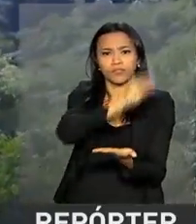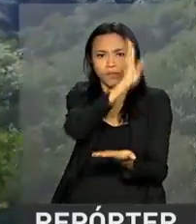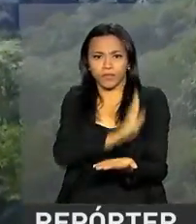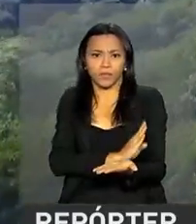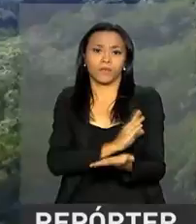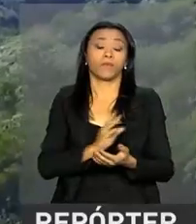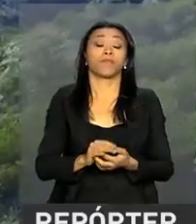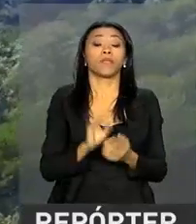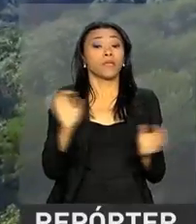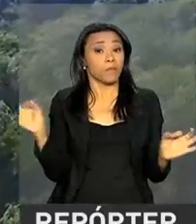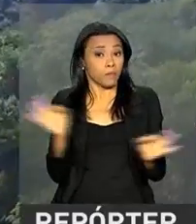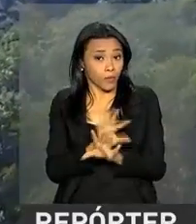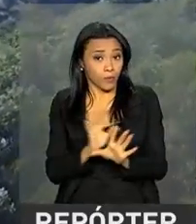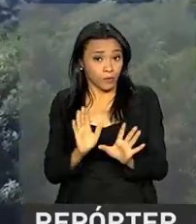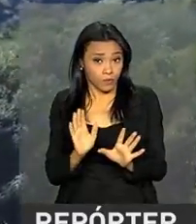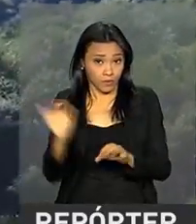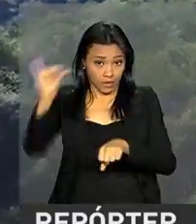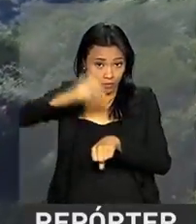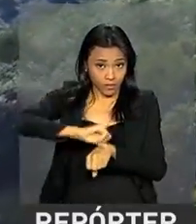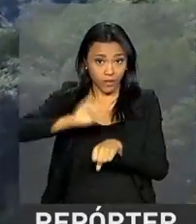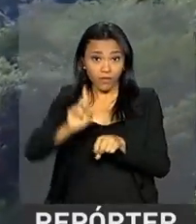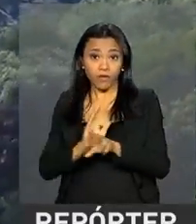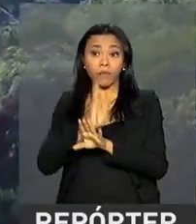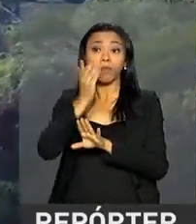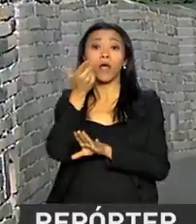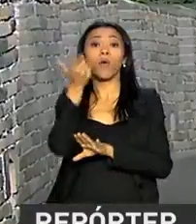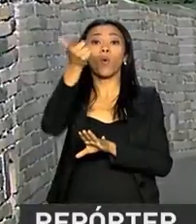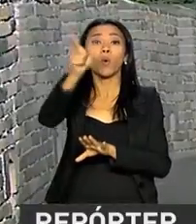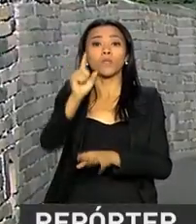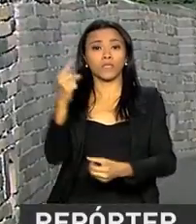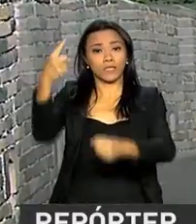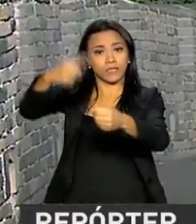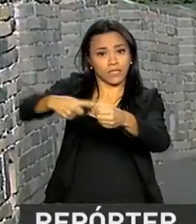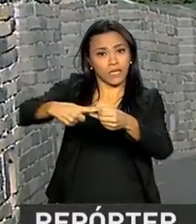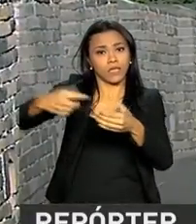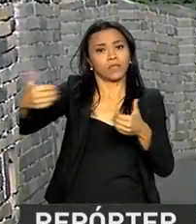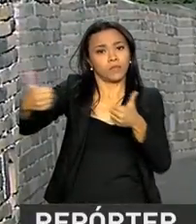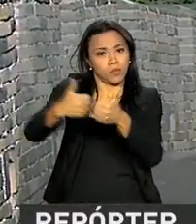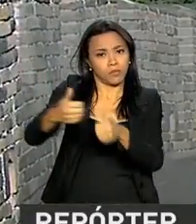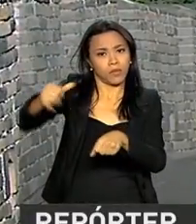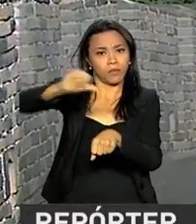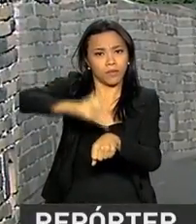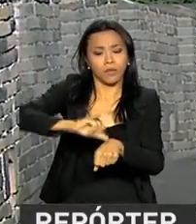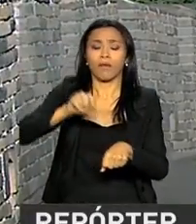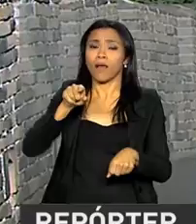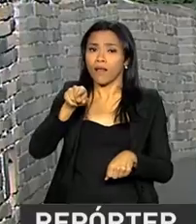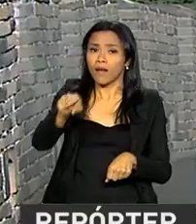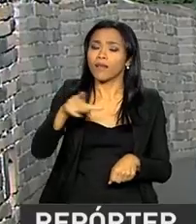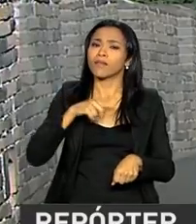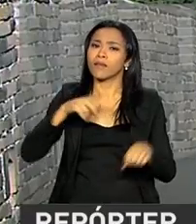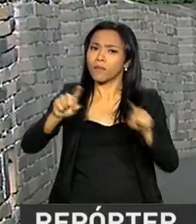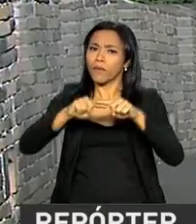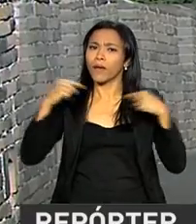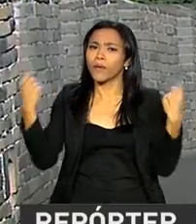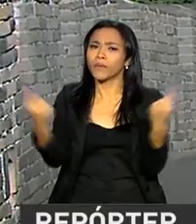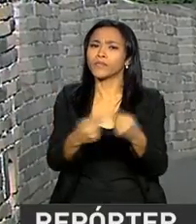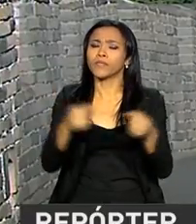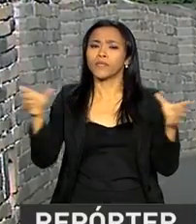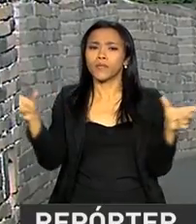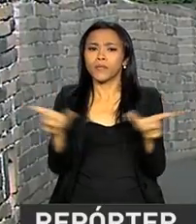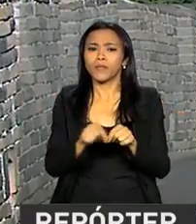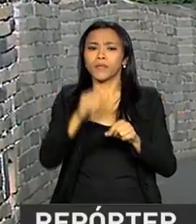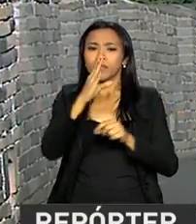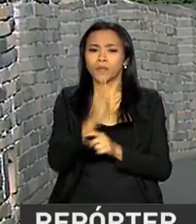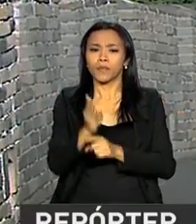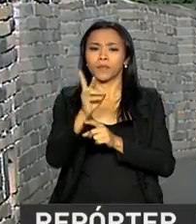em pequim o presidente temer segue para a cidade portuária de xiamen onde participa de reunião da cúpula dos brics o